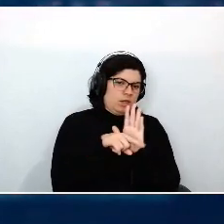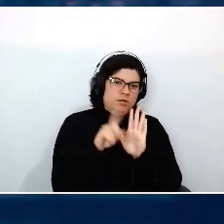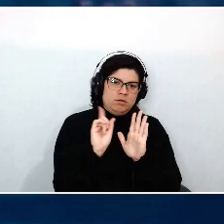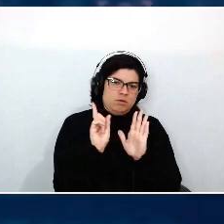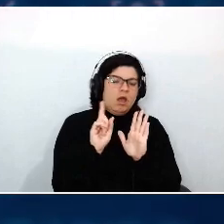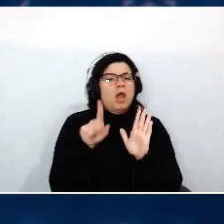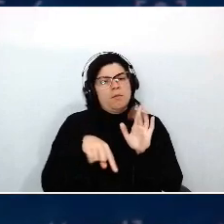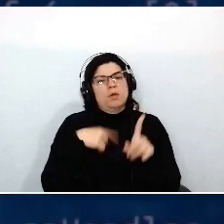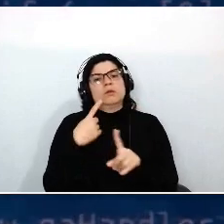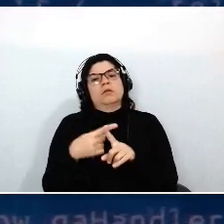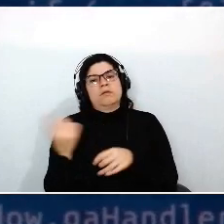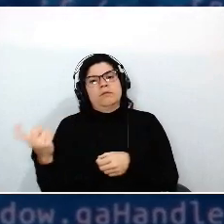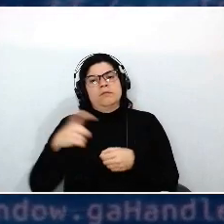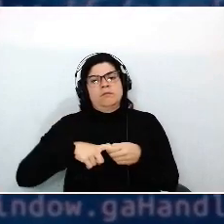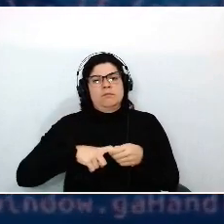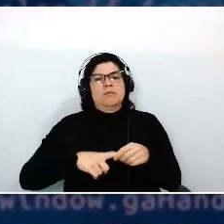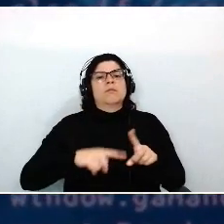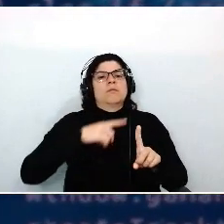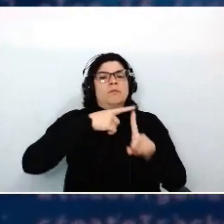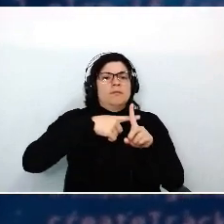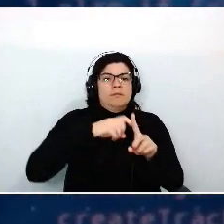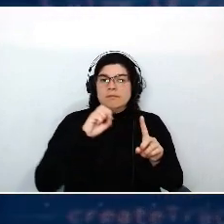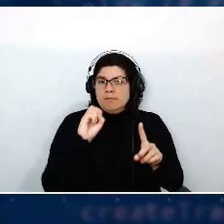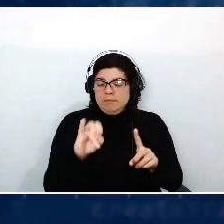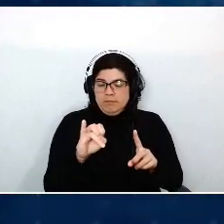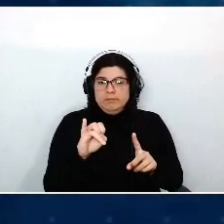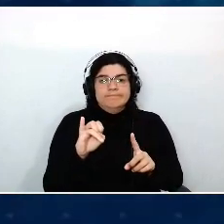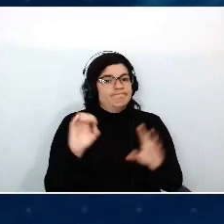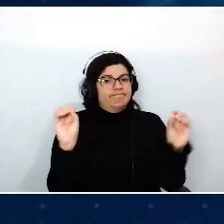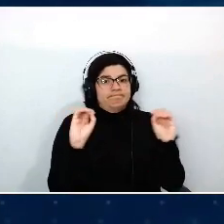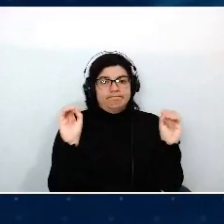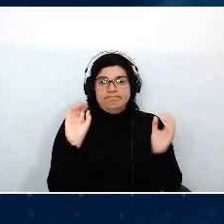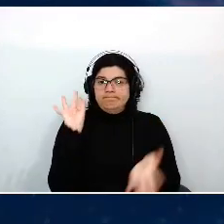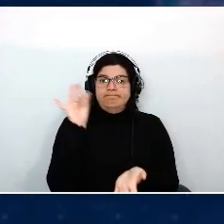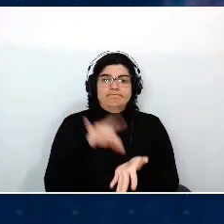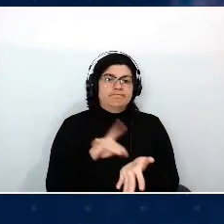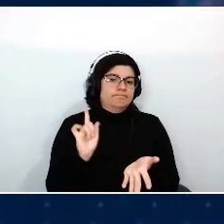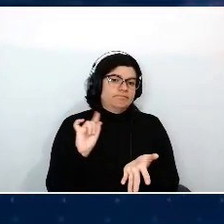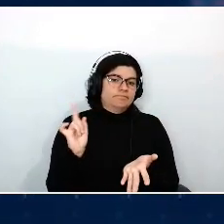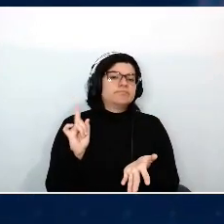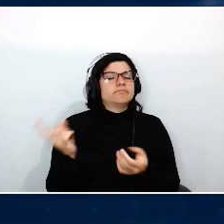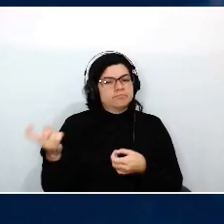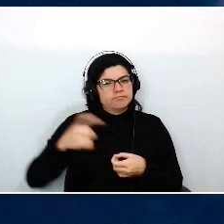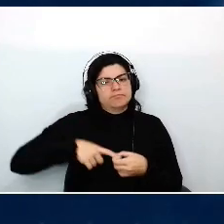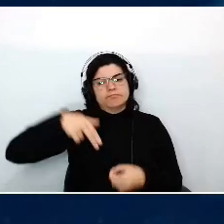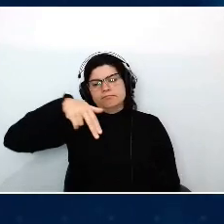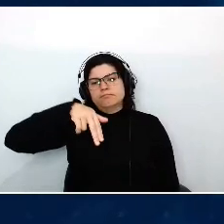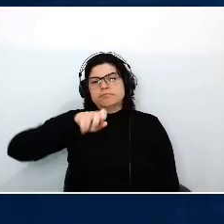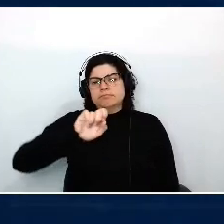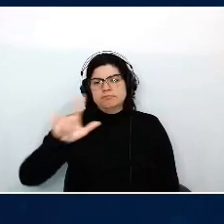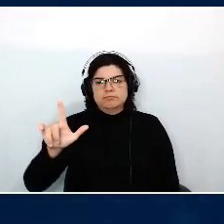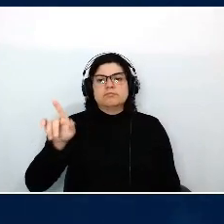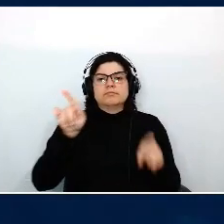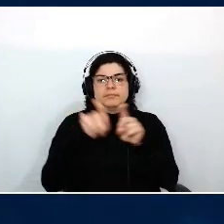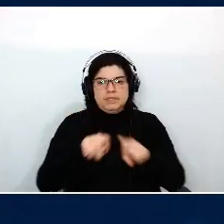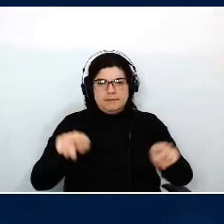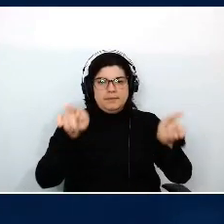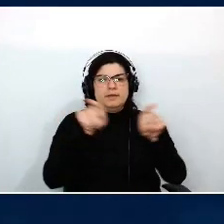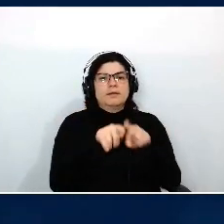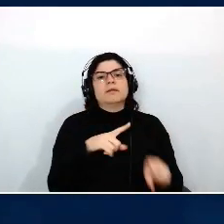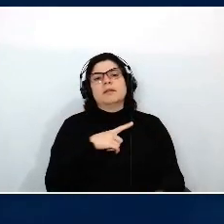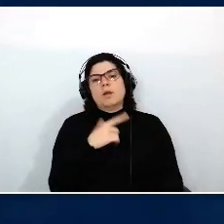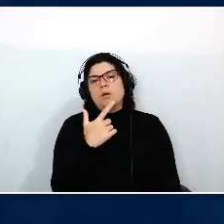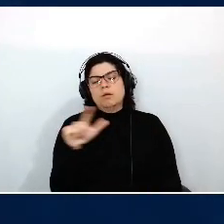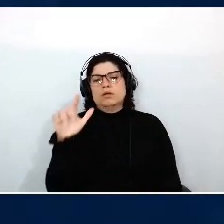retorna positivo. Se nada for true, retorna new. Se eu nem passar o par, retorna new também. Tem for each,